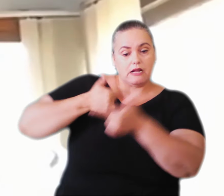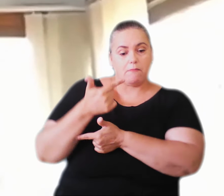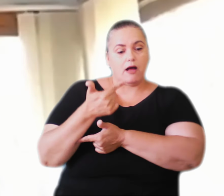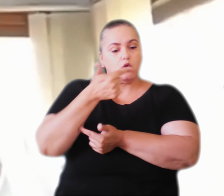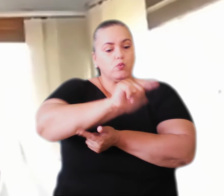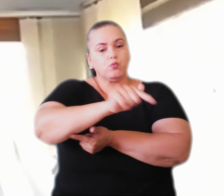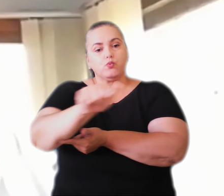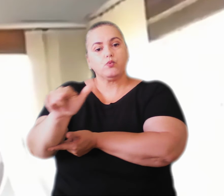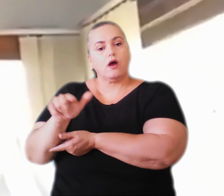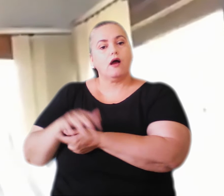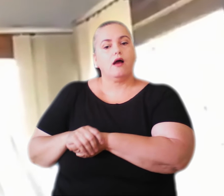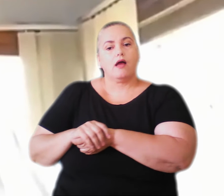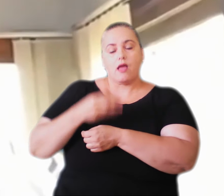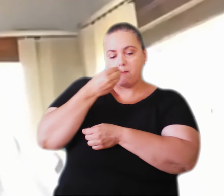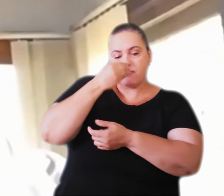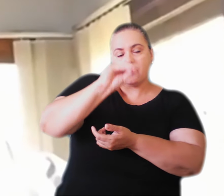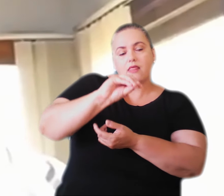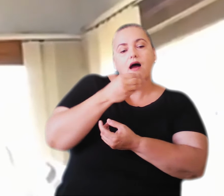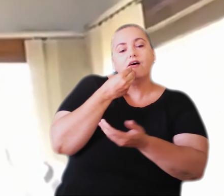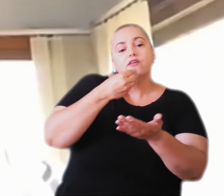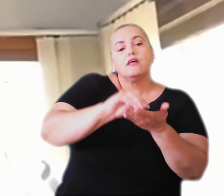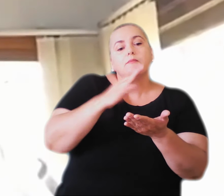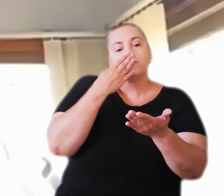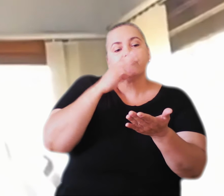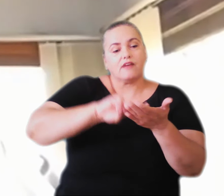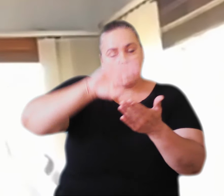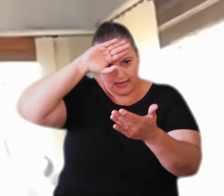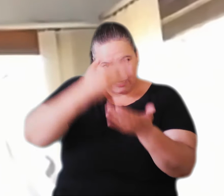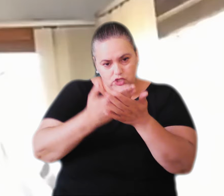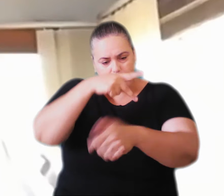pessoas que trabalham em outros segmentos. Essa mensagem que eu